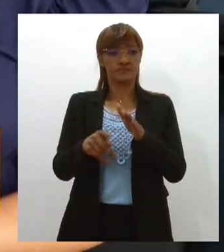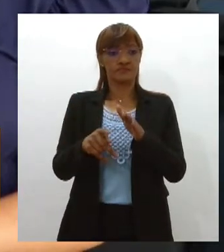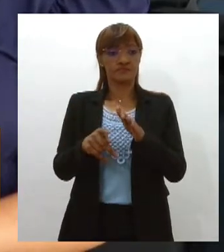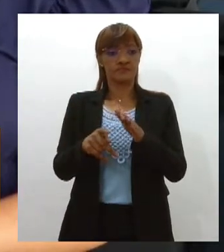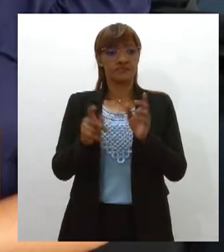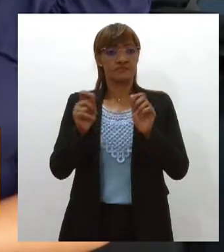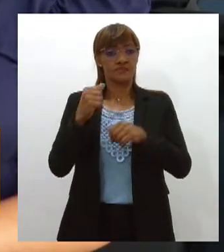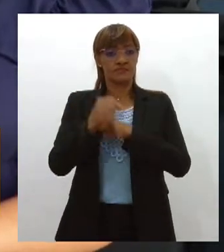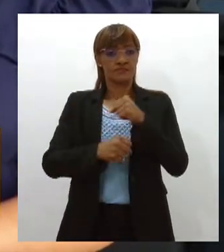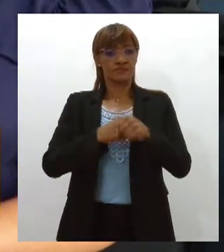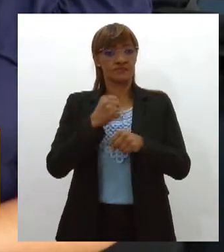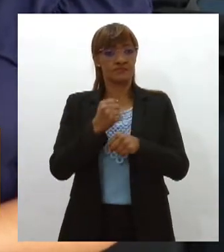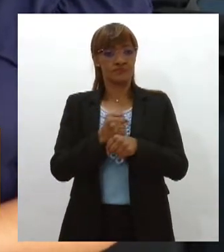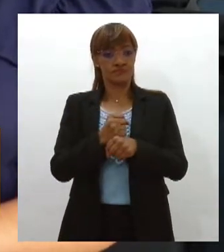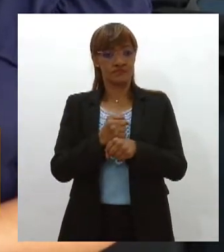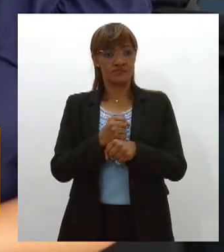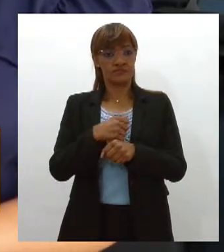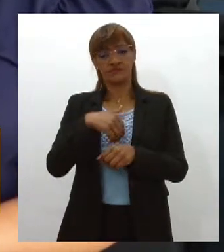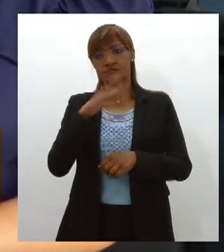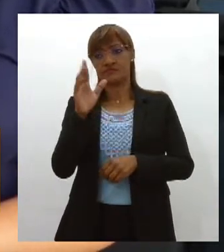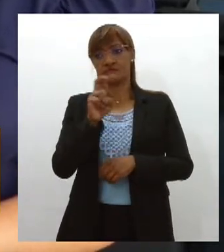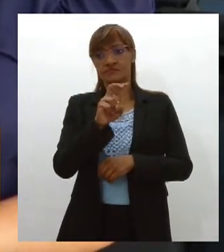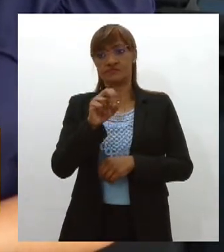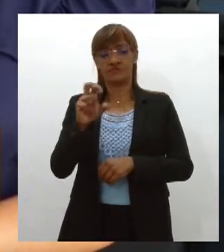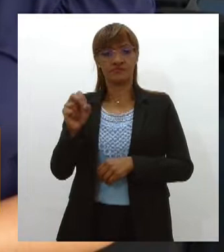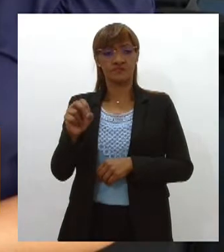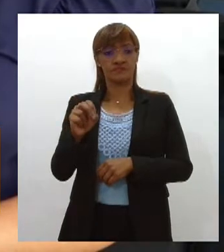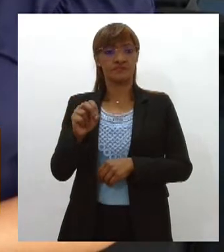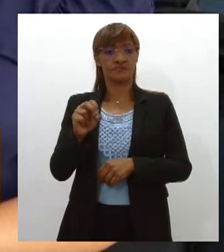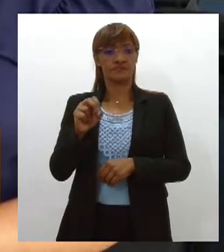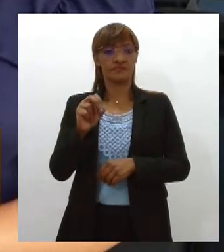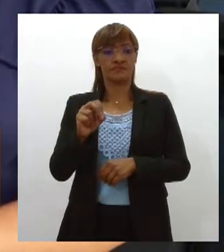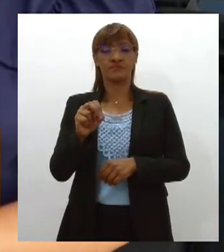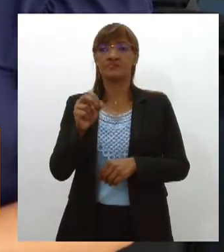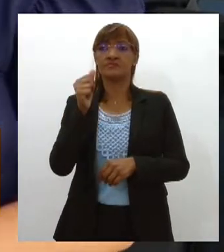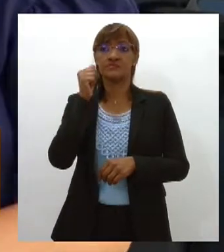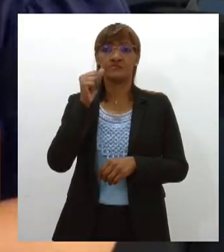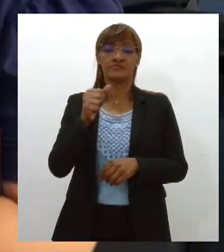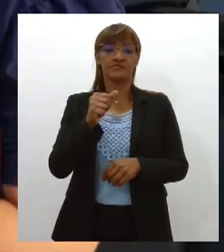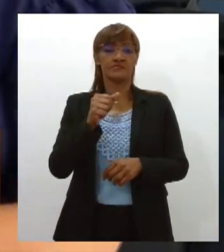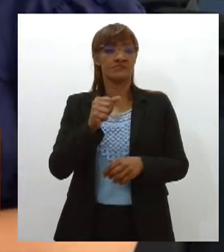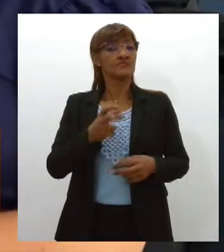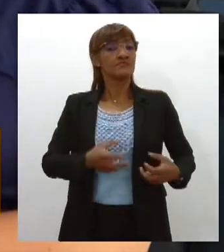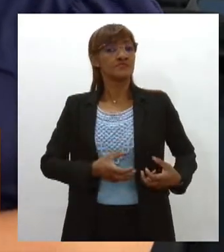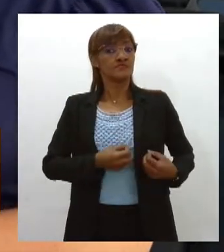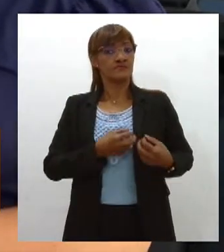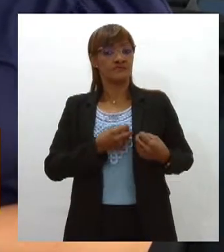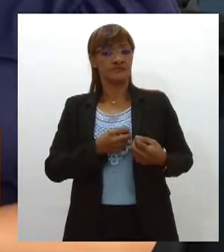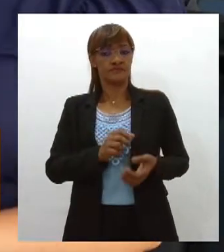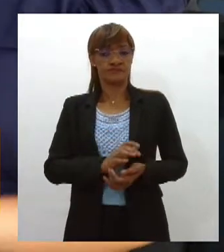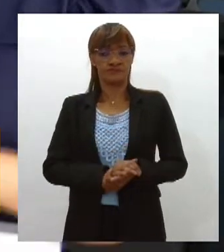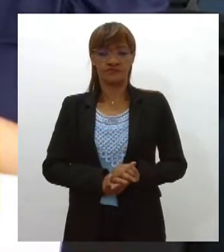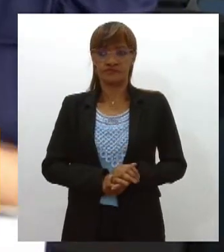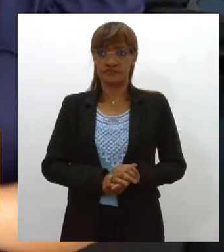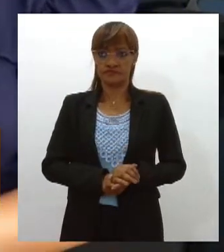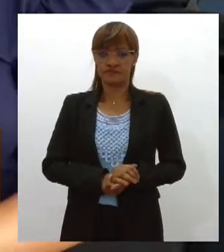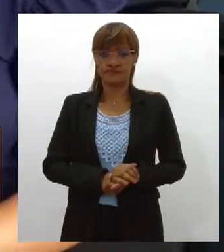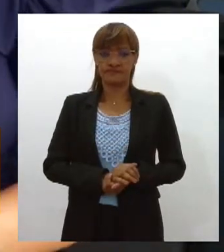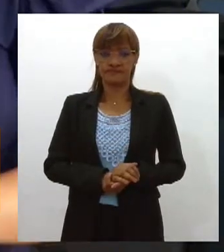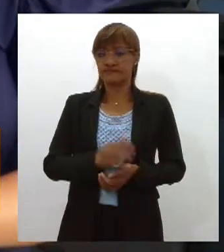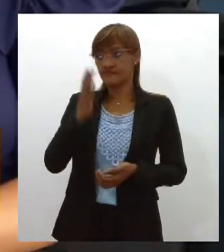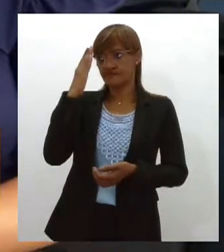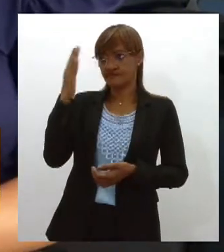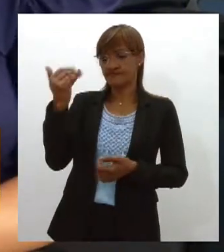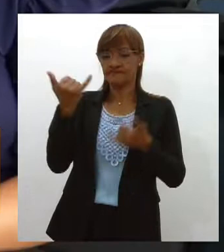de 2022 é de mais de 500 mulheres com câncer de mama. Jay, muito obrigada pelas informações, viu? Você que tem